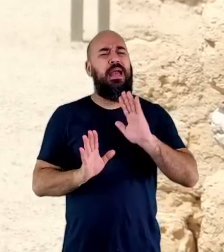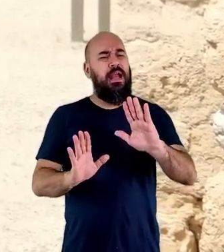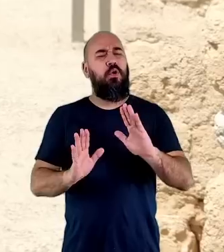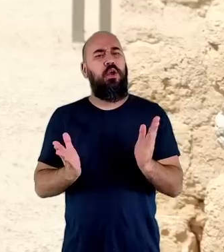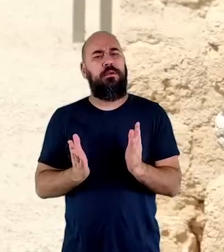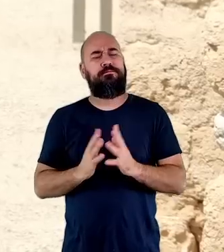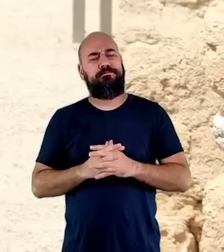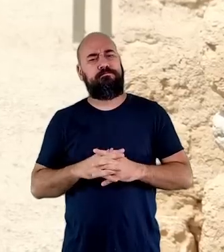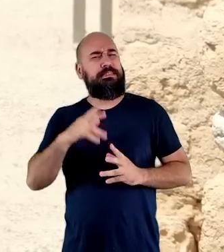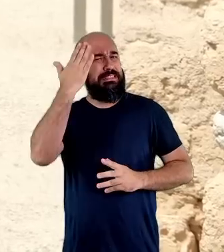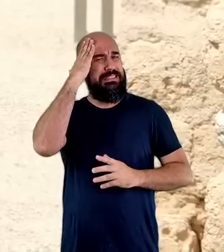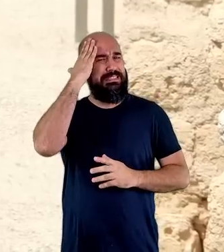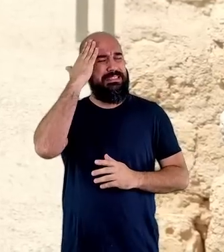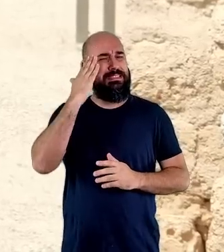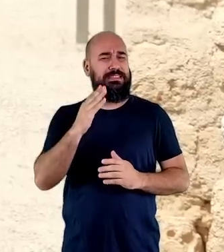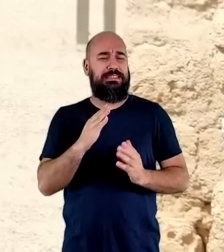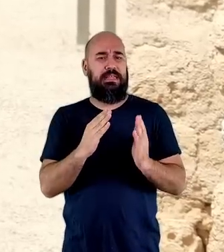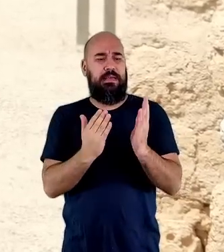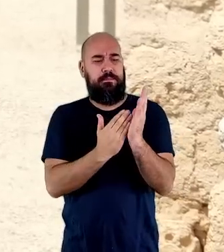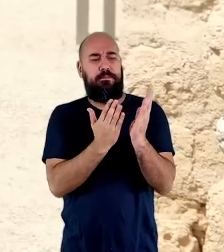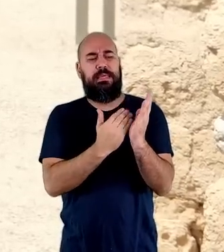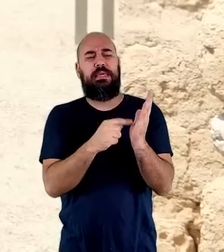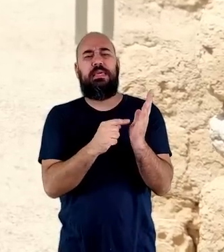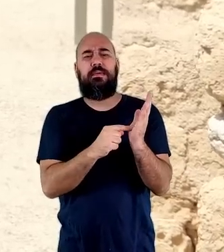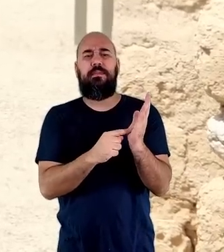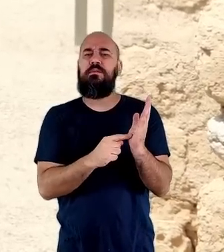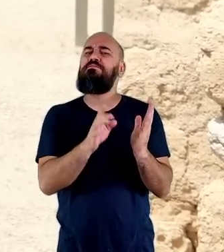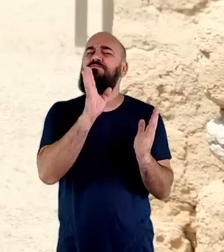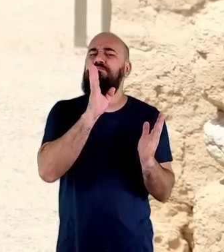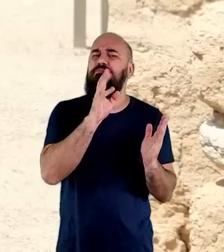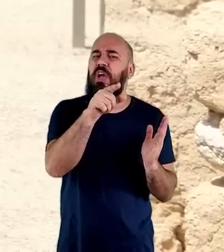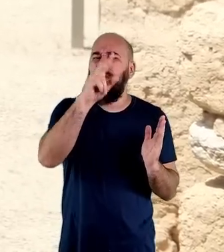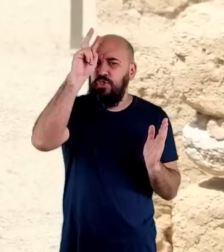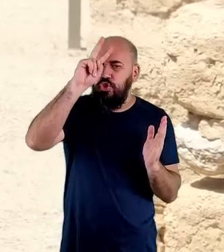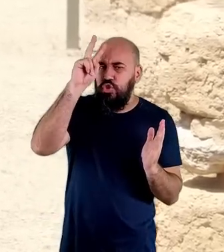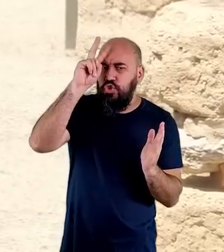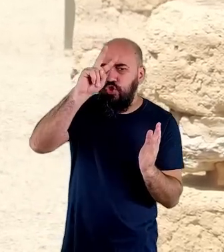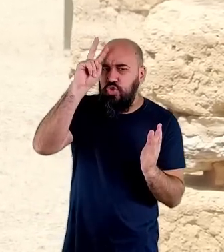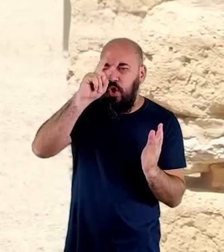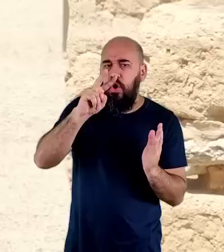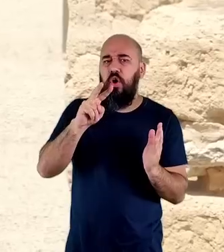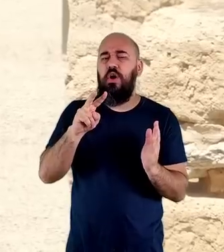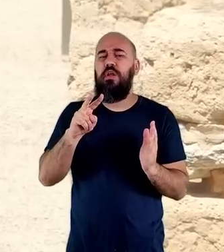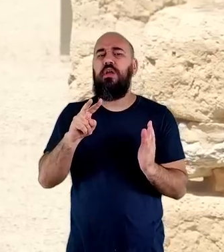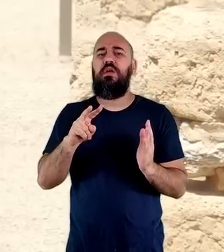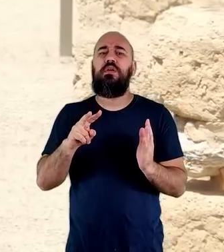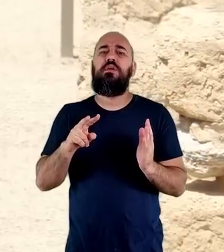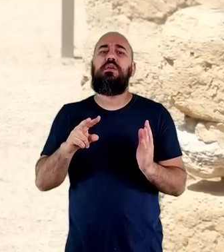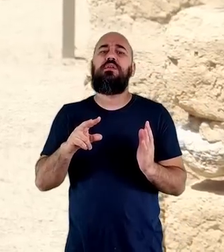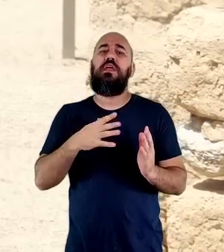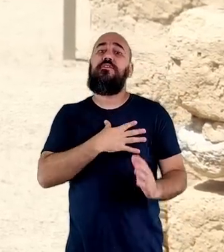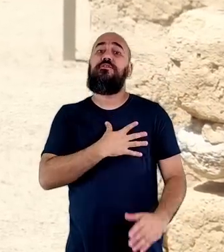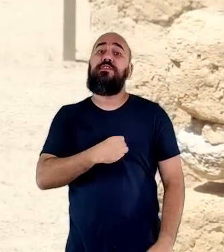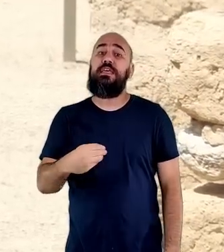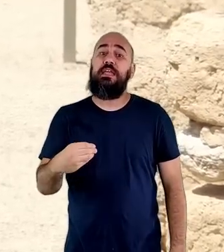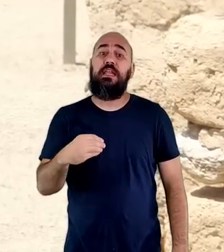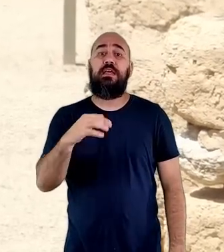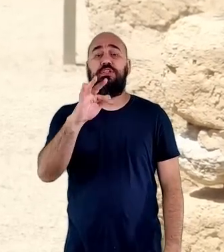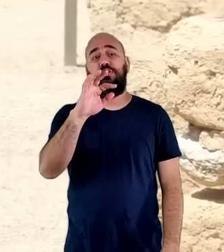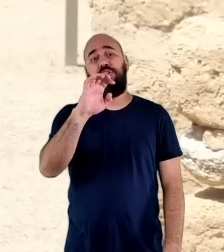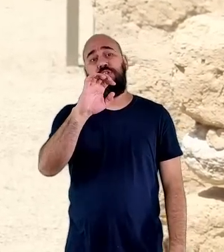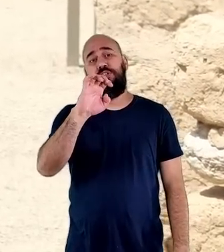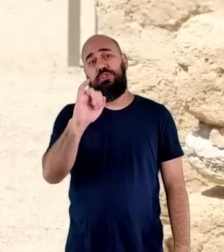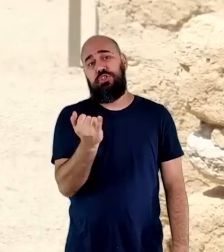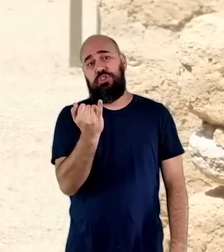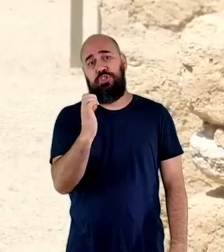dei para entender uma passagem bíblica. Você conhece a história do trágico fim da filha de Jefté. Na